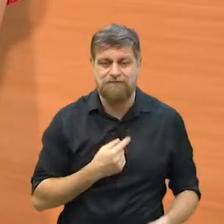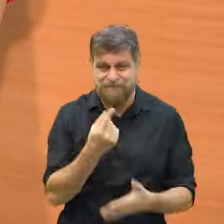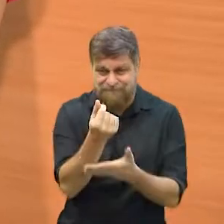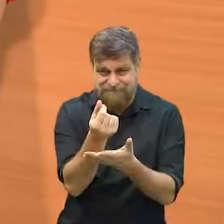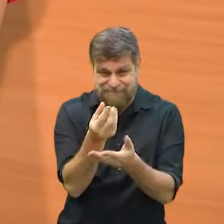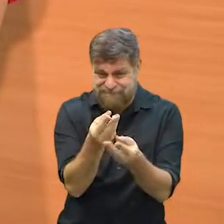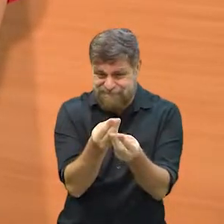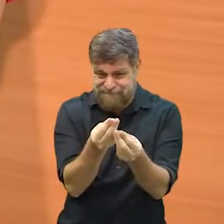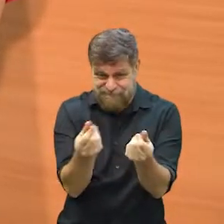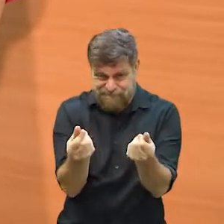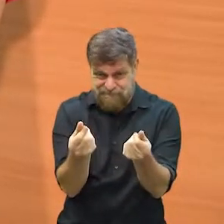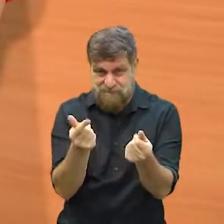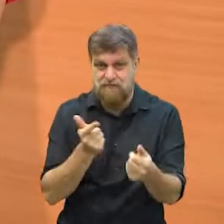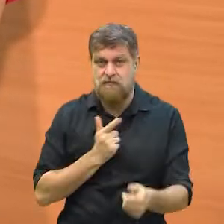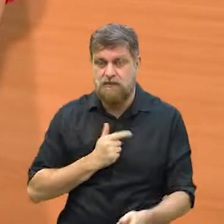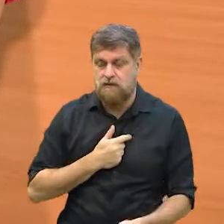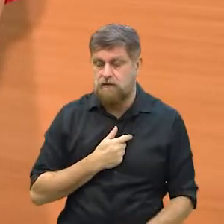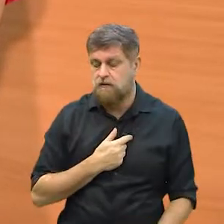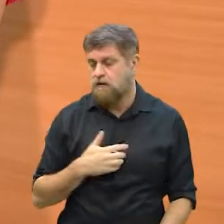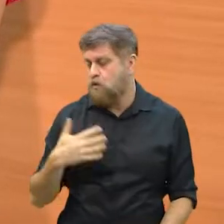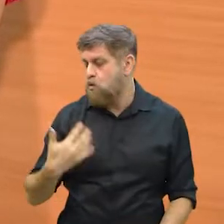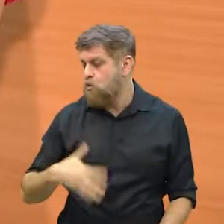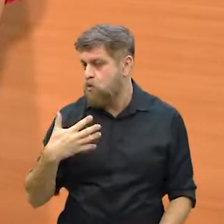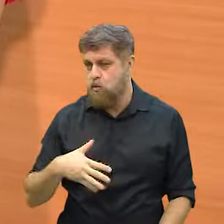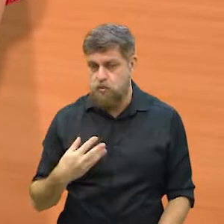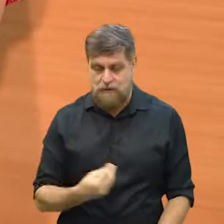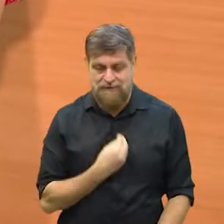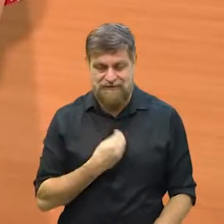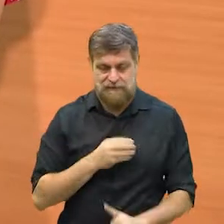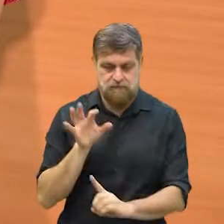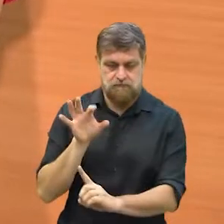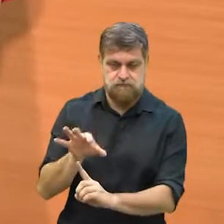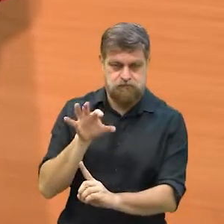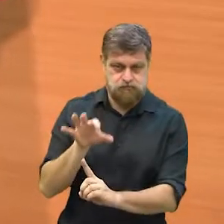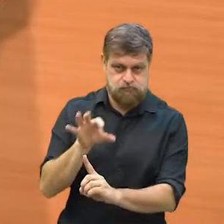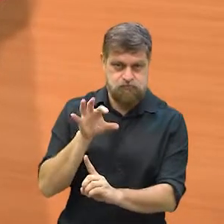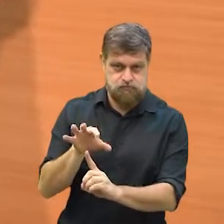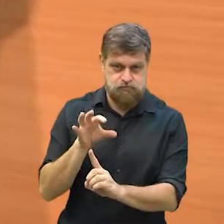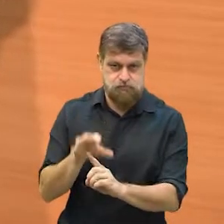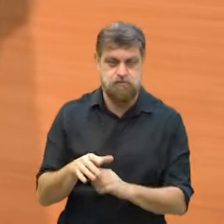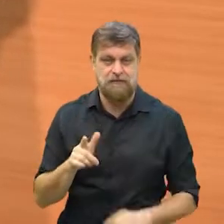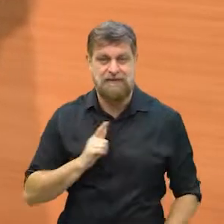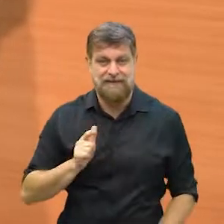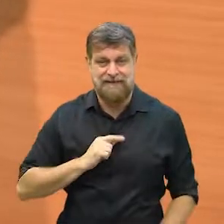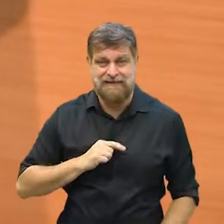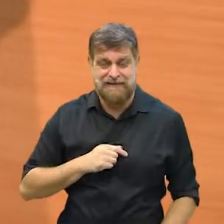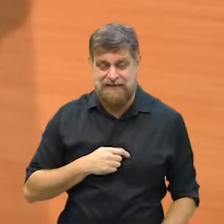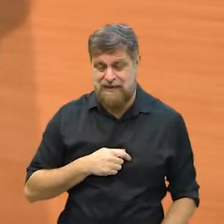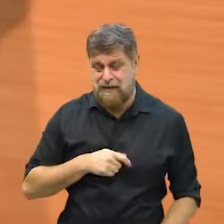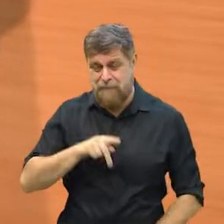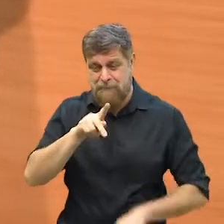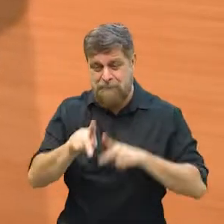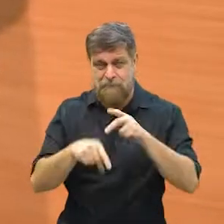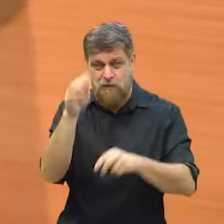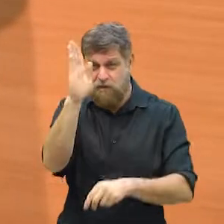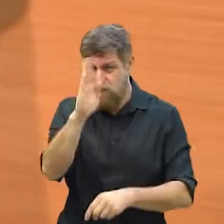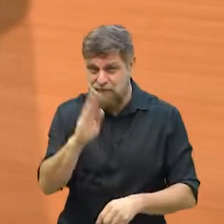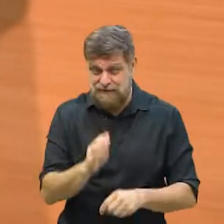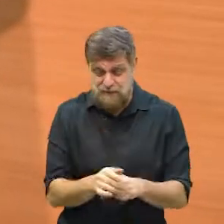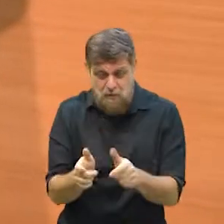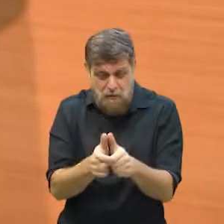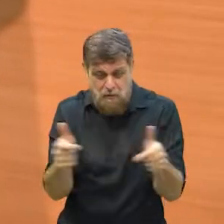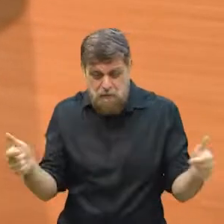crise econômica de grandes proporções na vida das pessoas, nós temos milhões de brasileiros